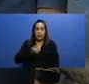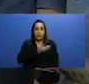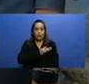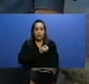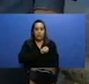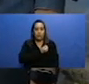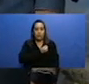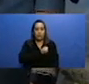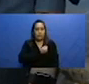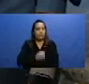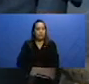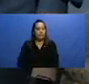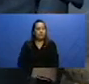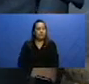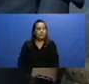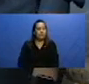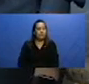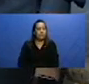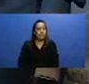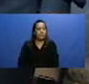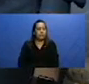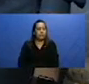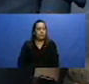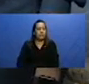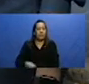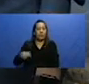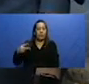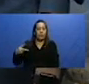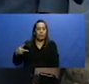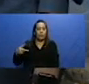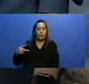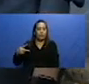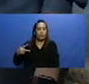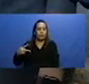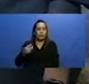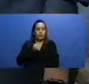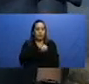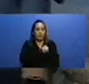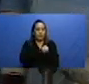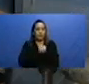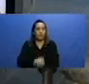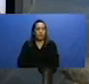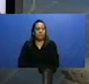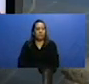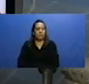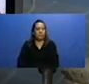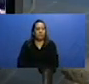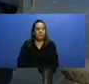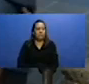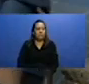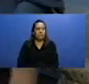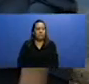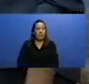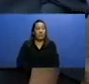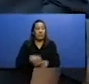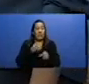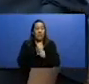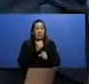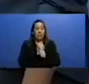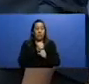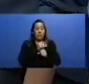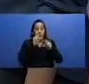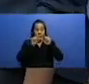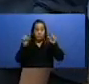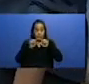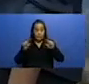7. Venho aqui, coloco 7. Para finalizar, 2. A soma mágica em cada linha